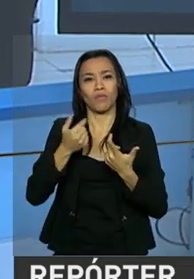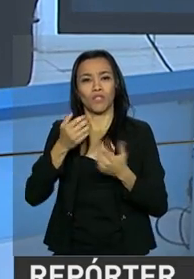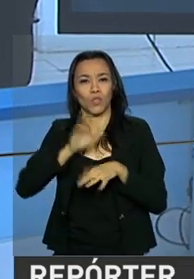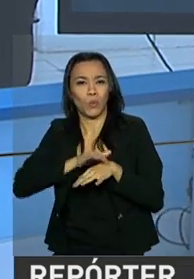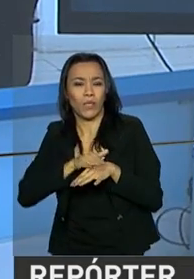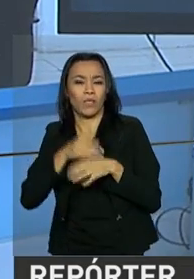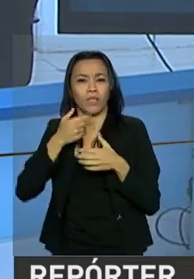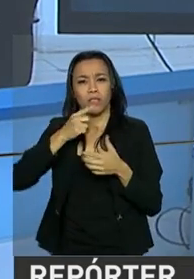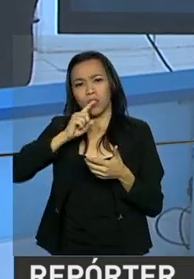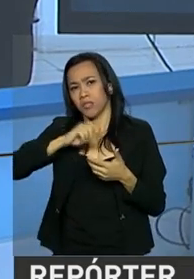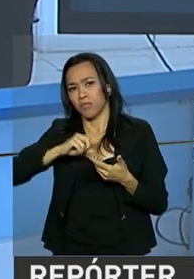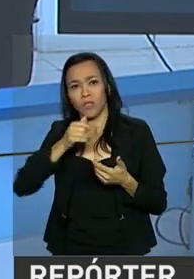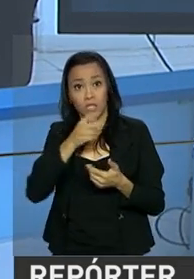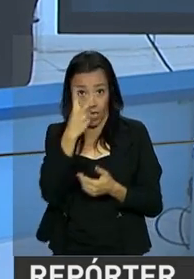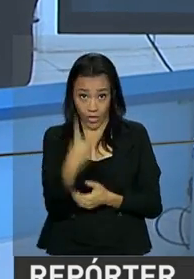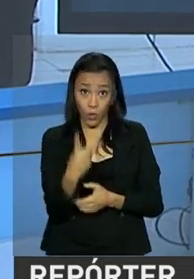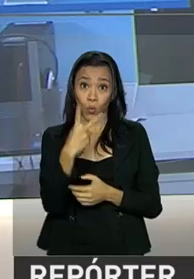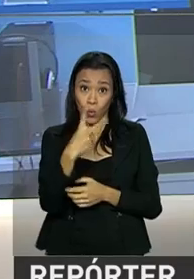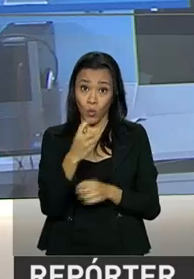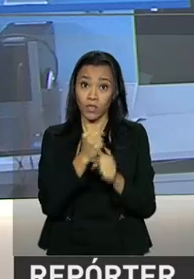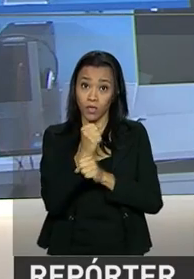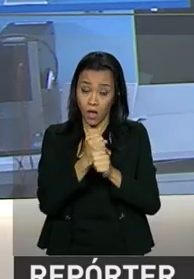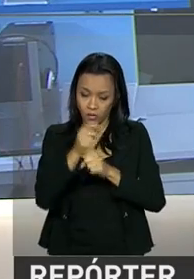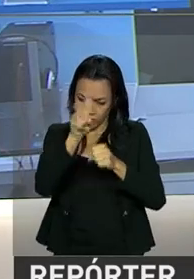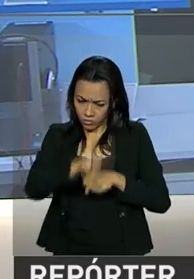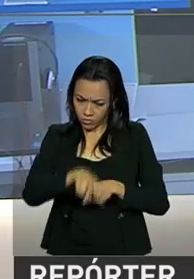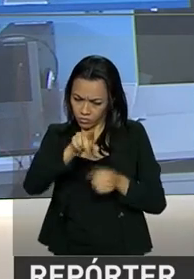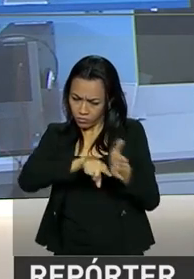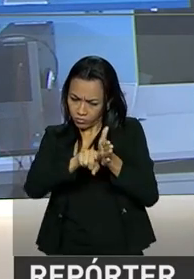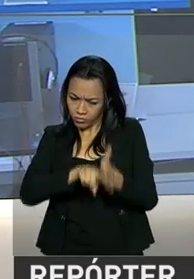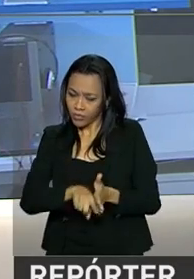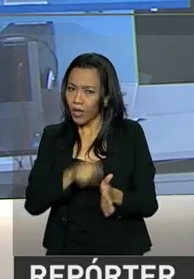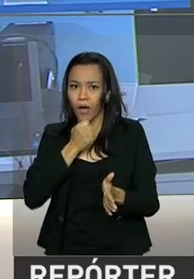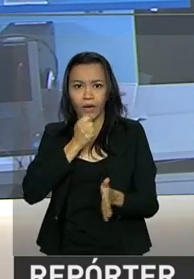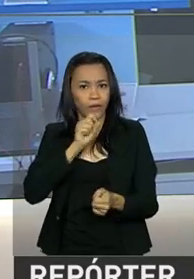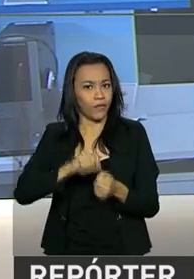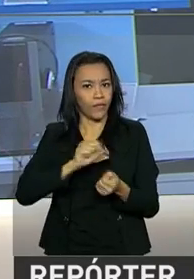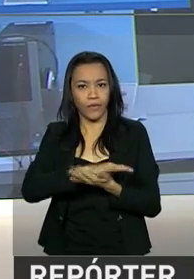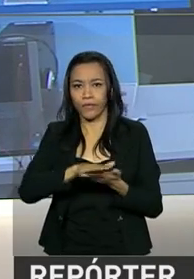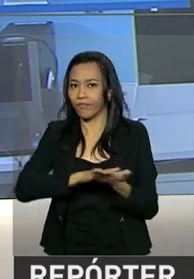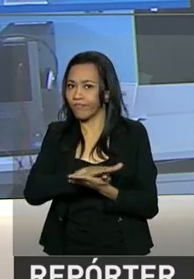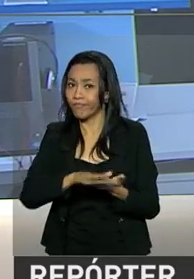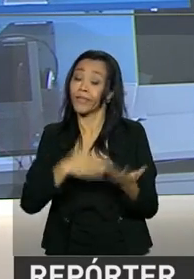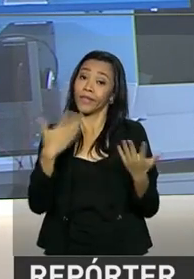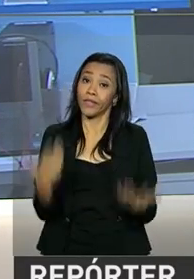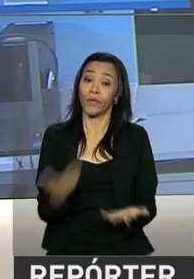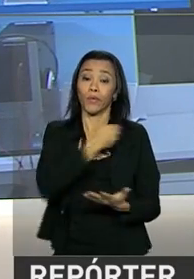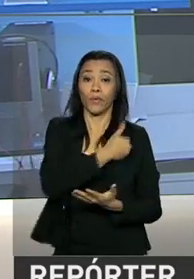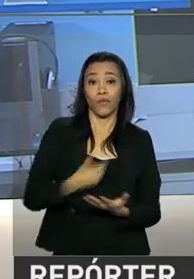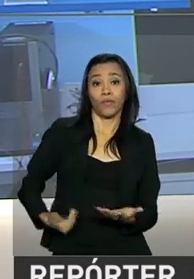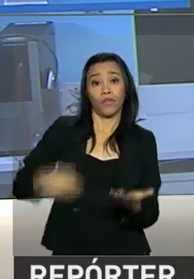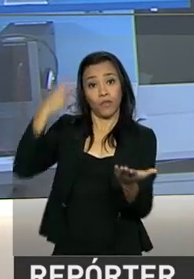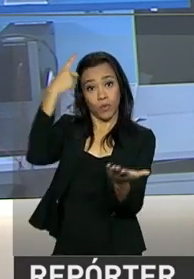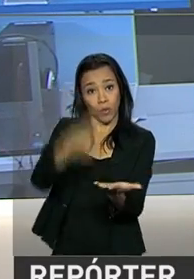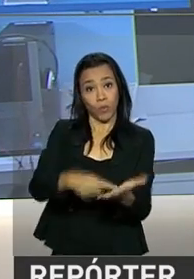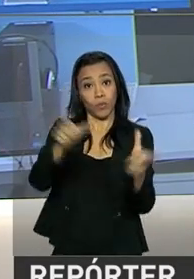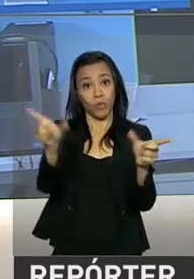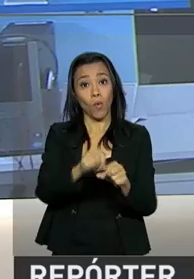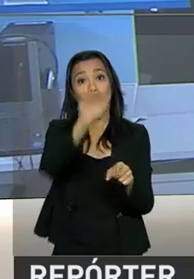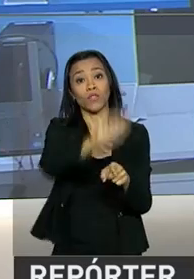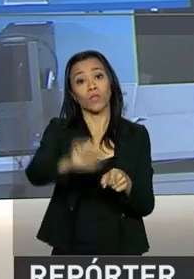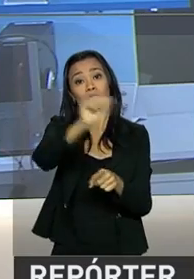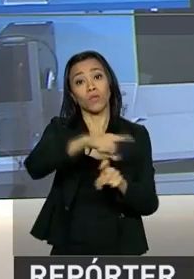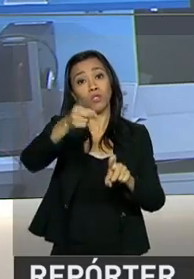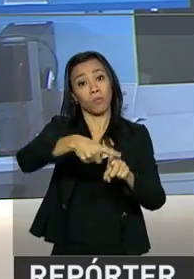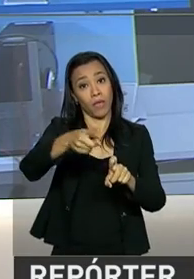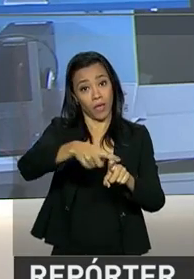do anos não foram realizadas para que as revisões sejam feitas o governo fez um acordo com a associação de médicos peritos do